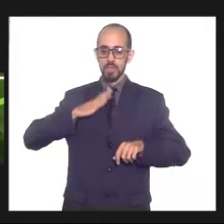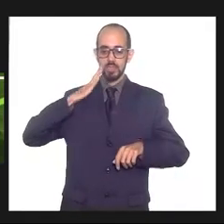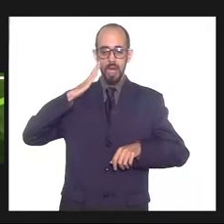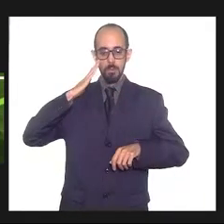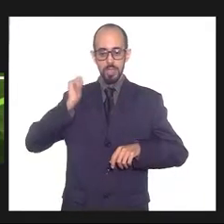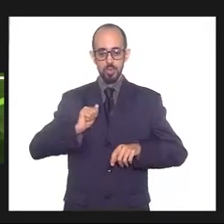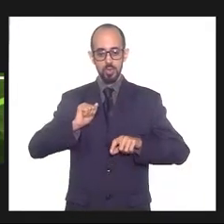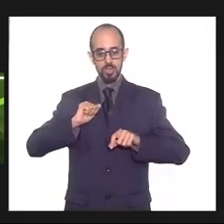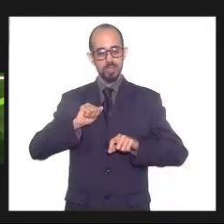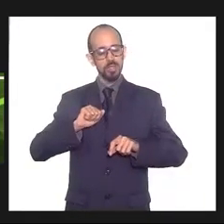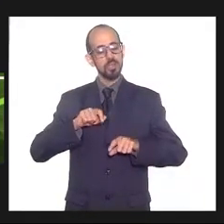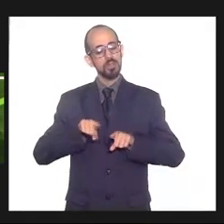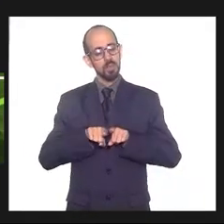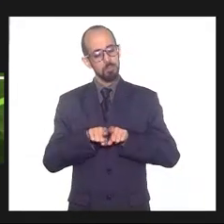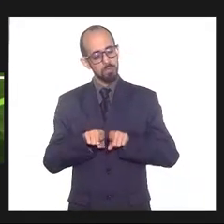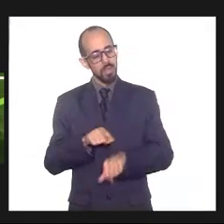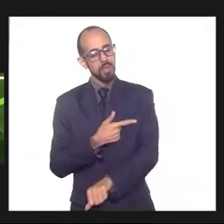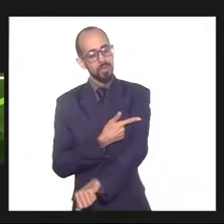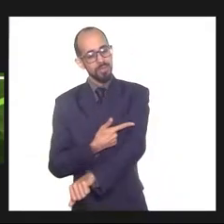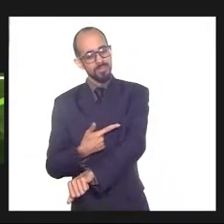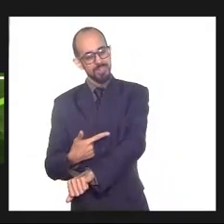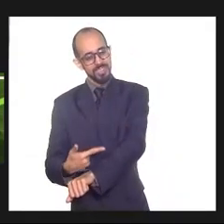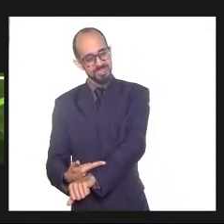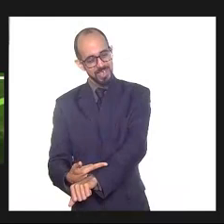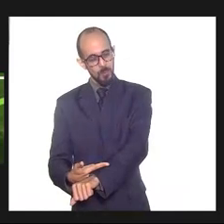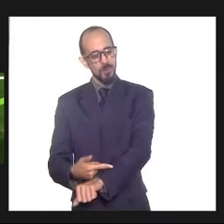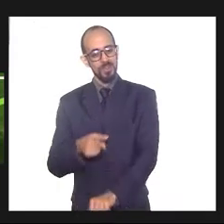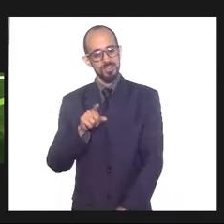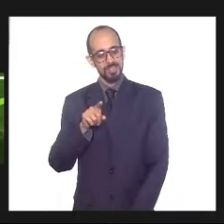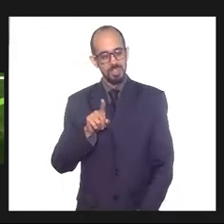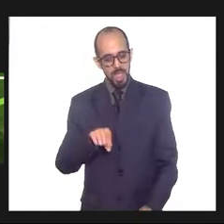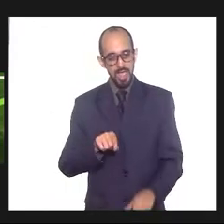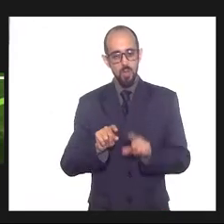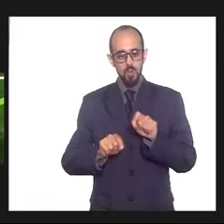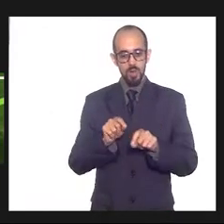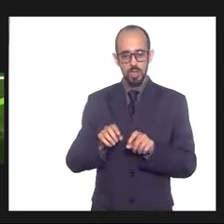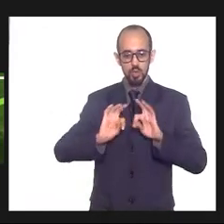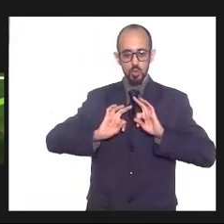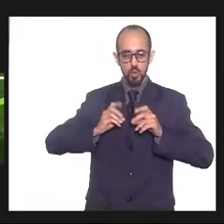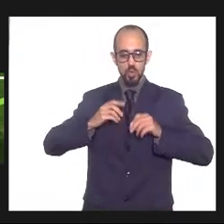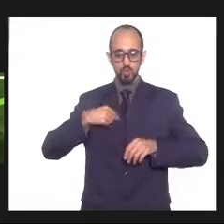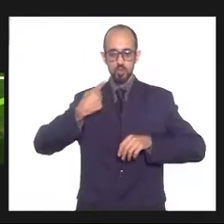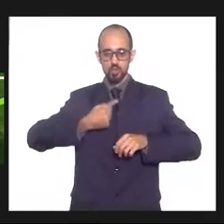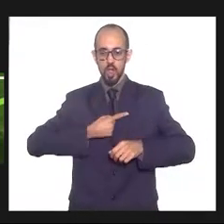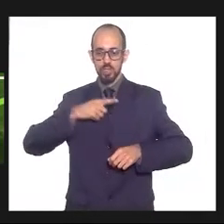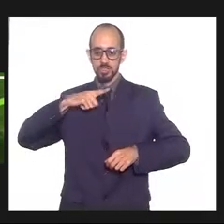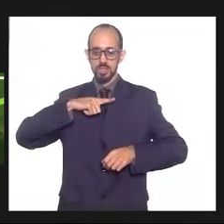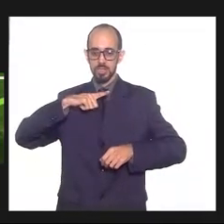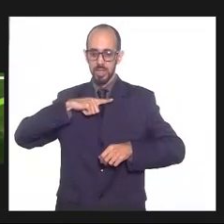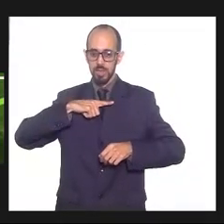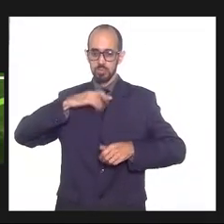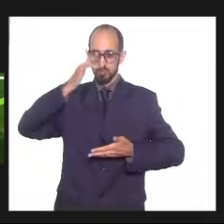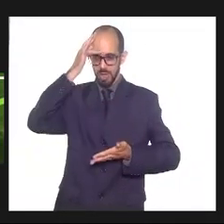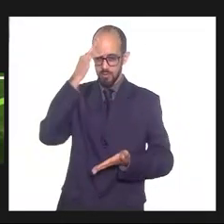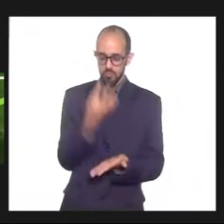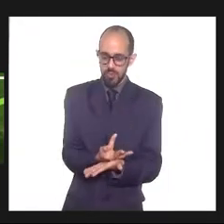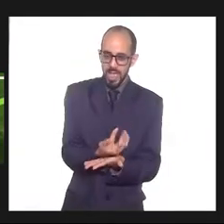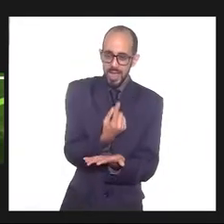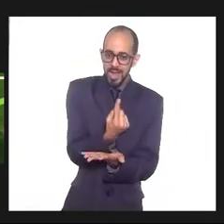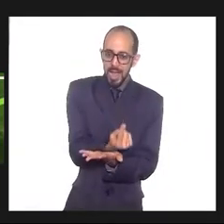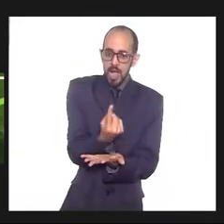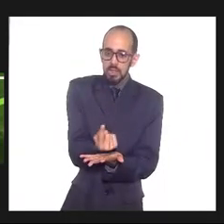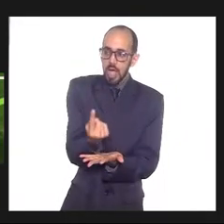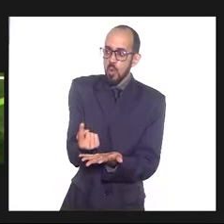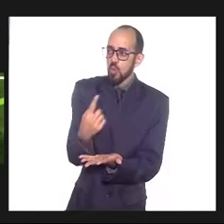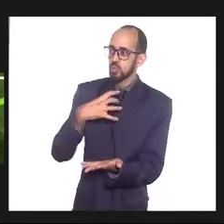não falta gentileza então Todos nós temos professamos uma fé é do